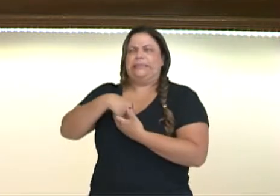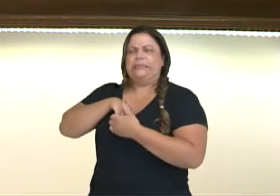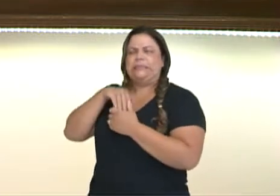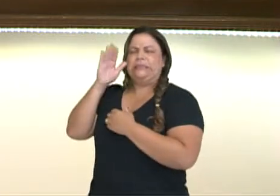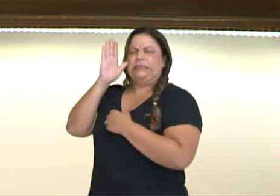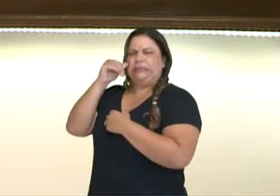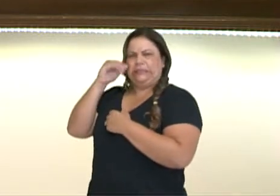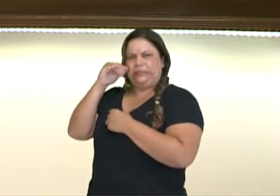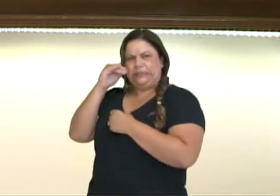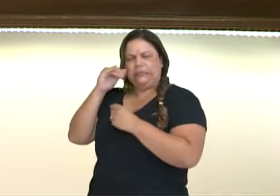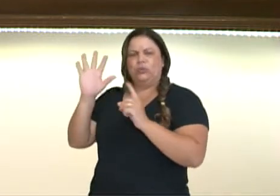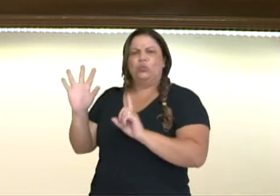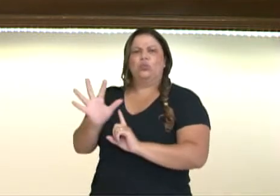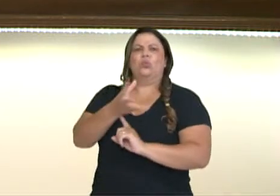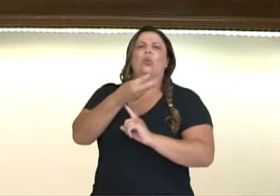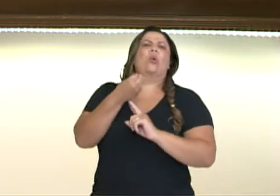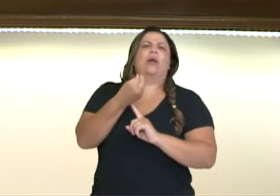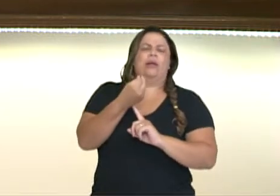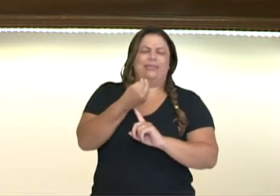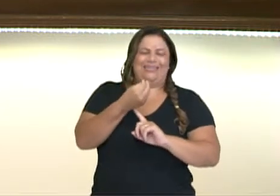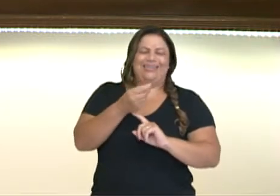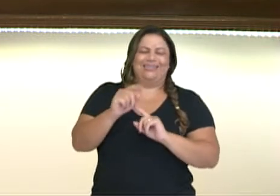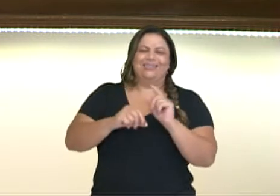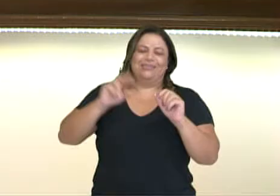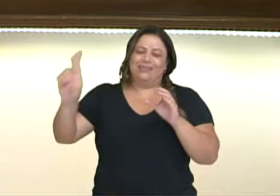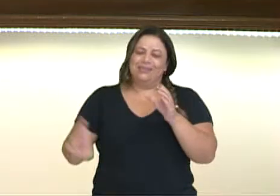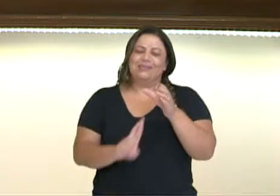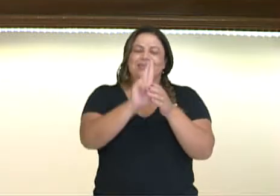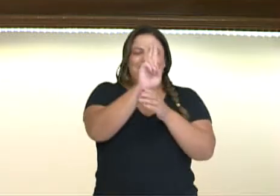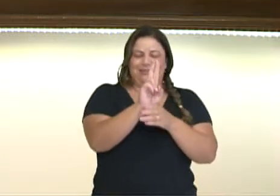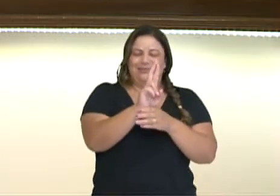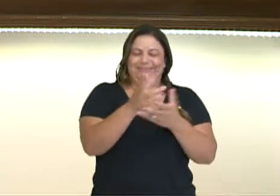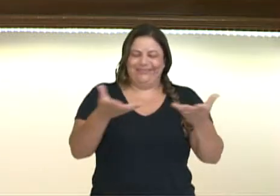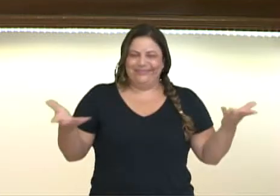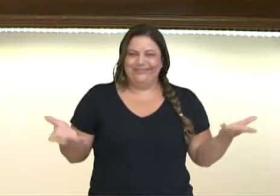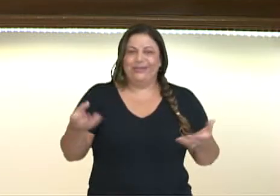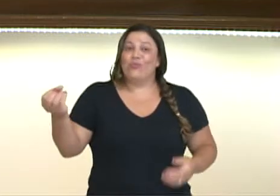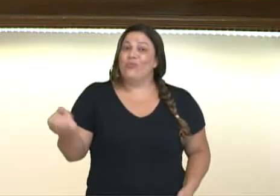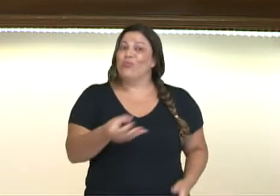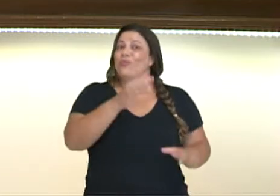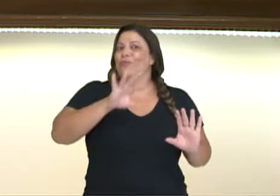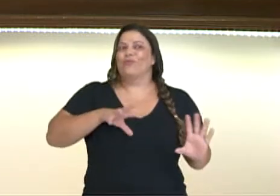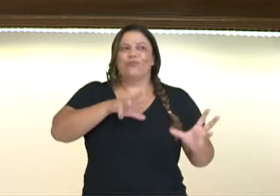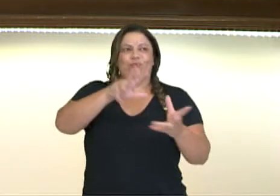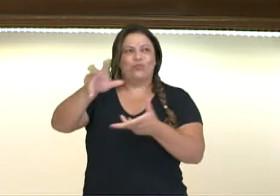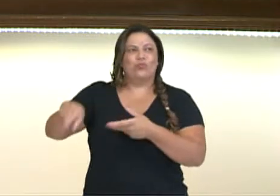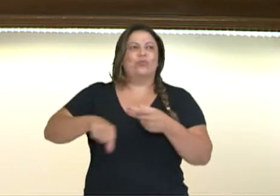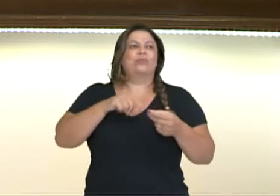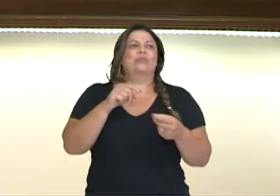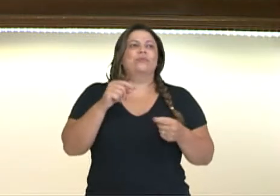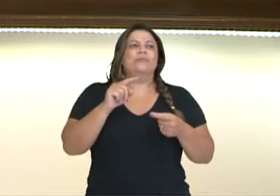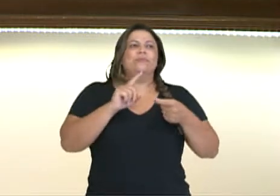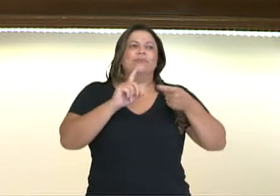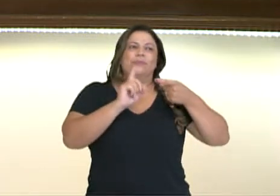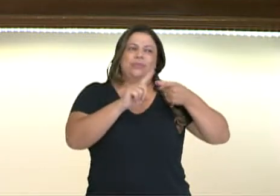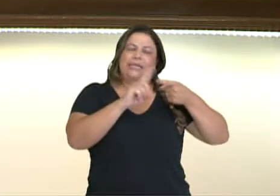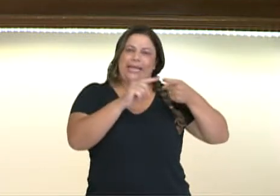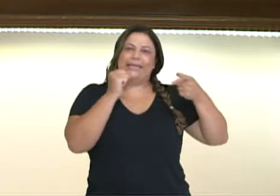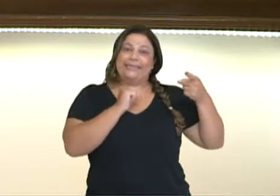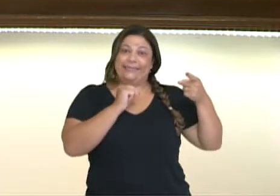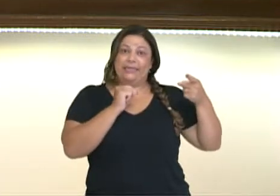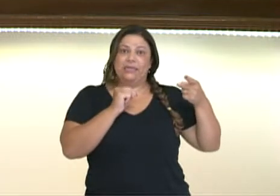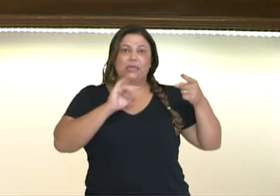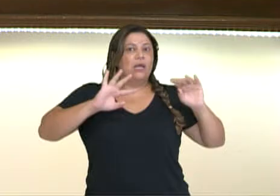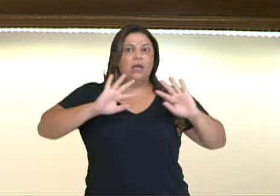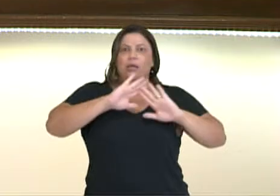renascentistas. Eles estavam descobrindo um novo mundo, sabe? É uma coisa muito doida. E o Brunelleschi, então ele era de tudo um pouco. Mas o